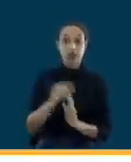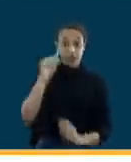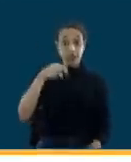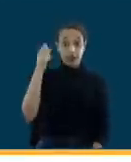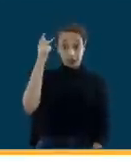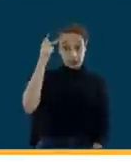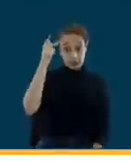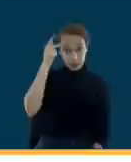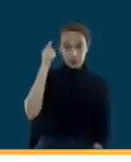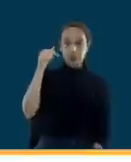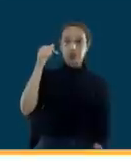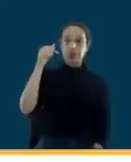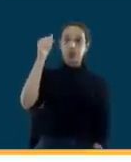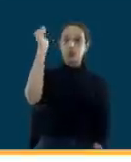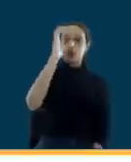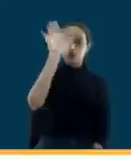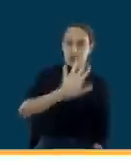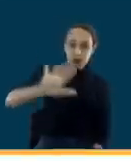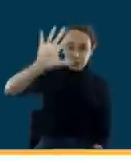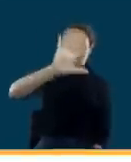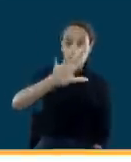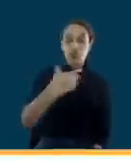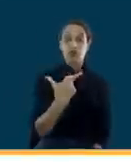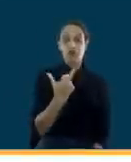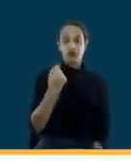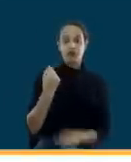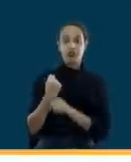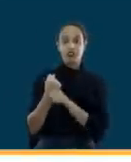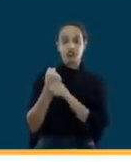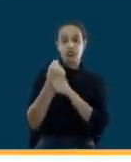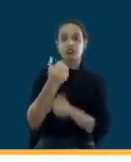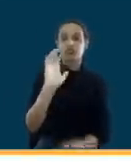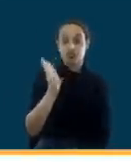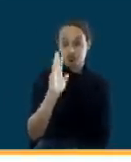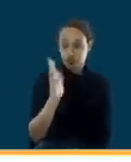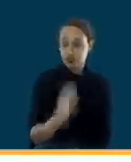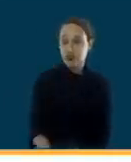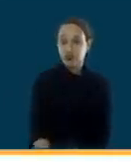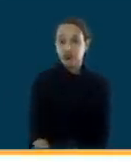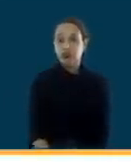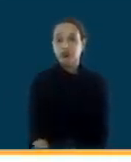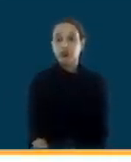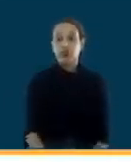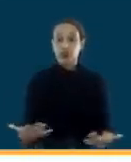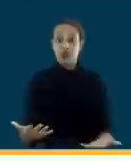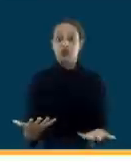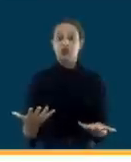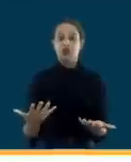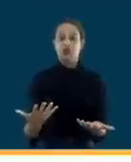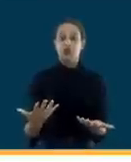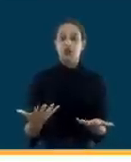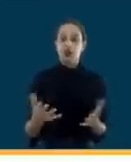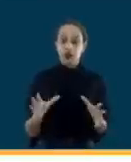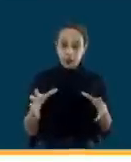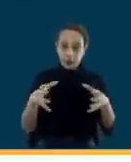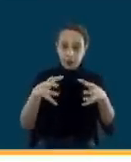implantada há 20 anos também. Agora, para o mundo artístico, para o